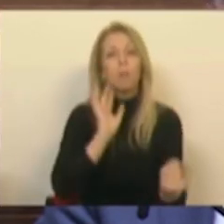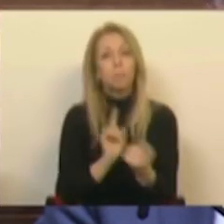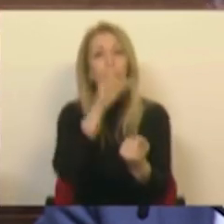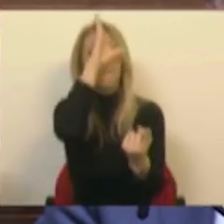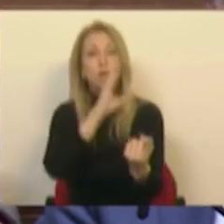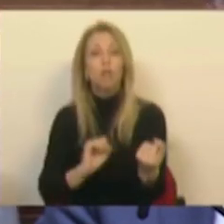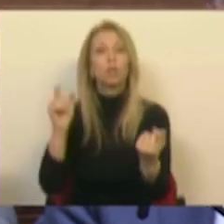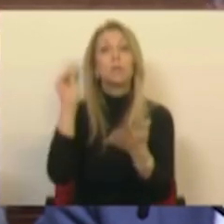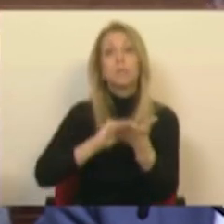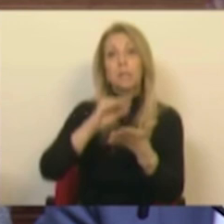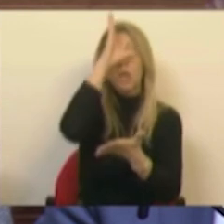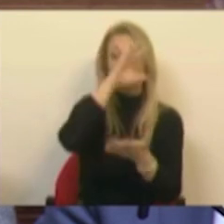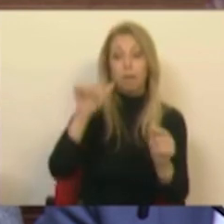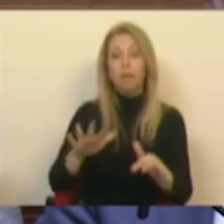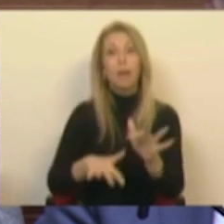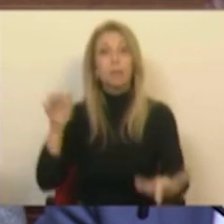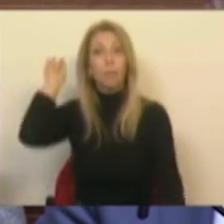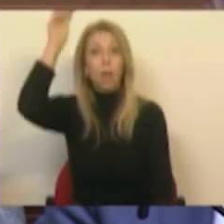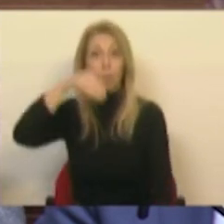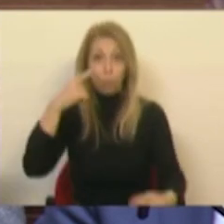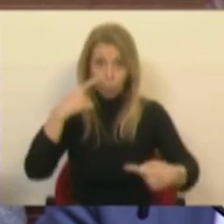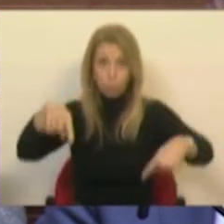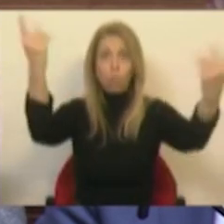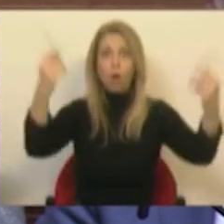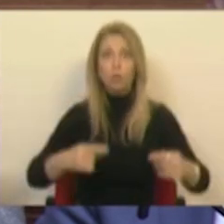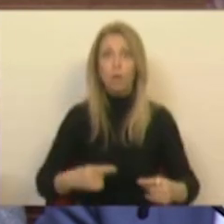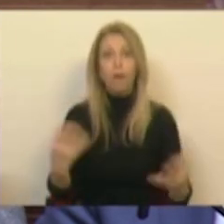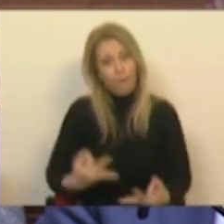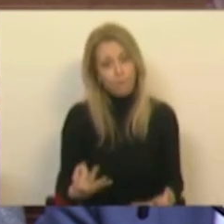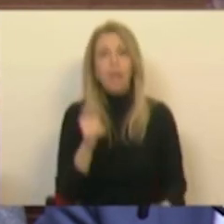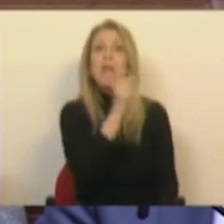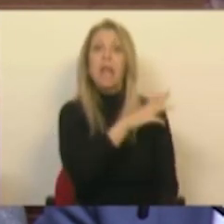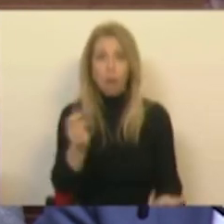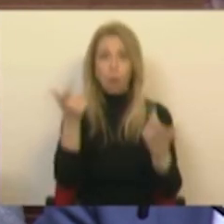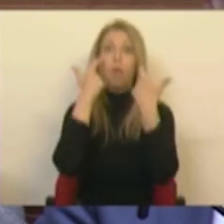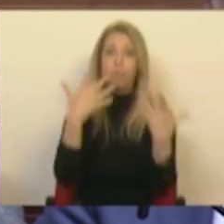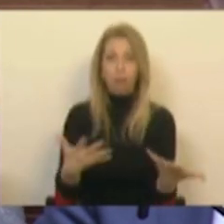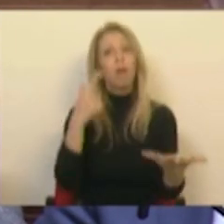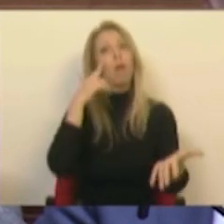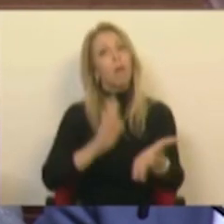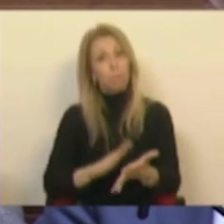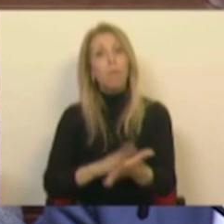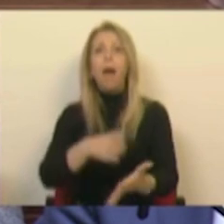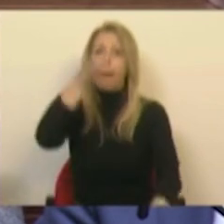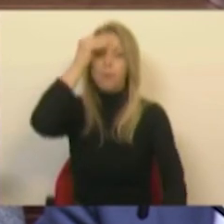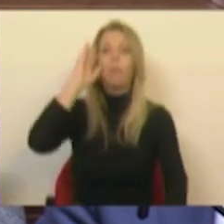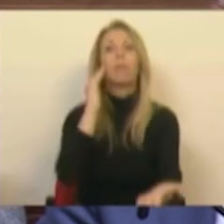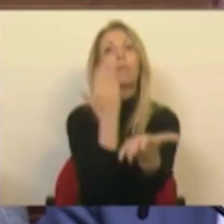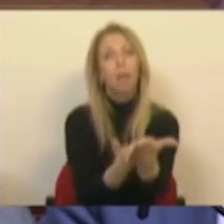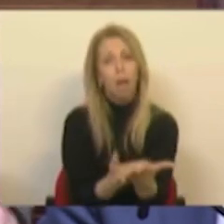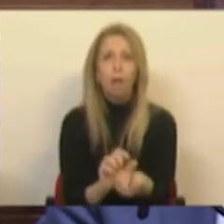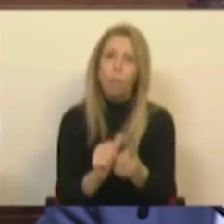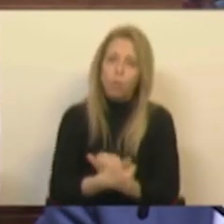Assembleia da República, mostrar que se aprende de facto com os erros é mudar qualquer coisa a seguir a esta crise política